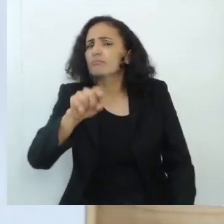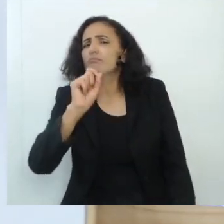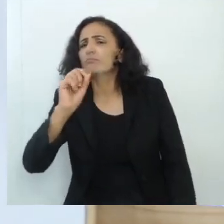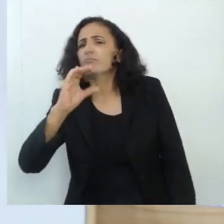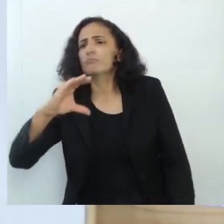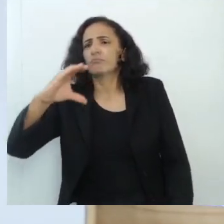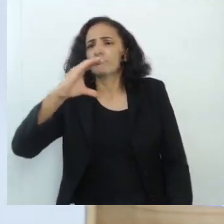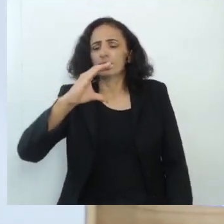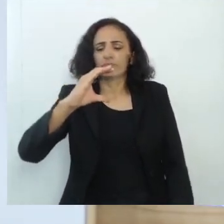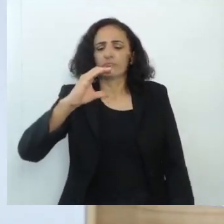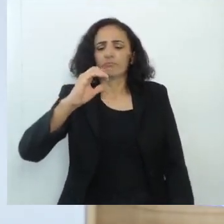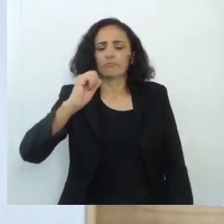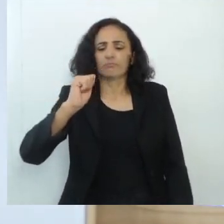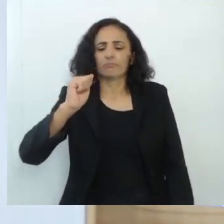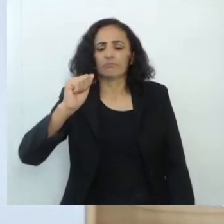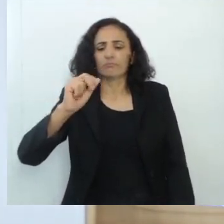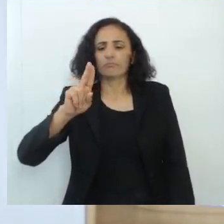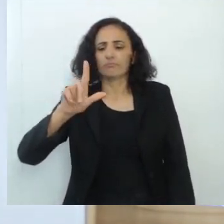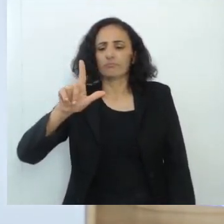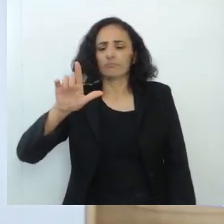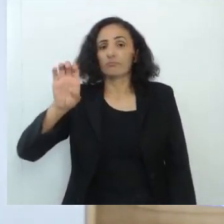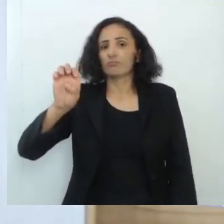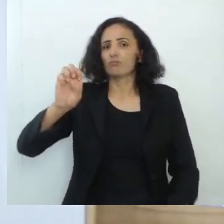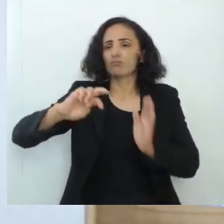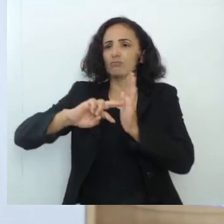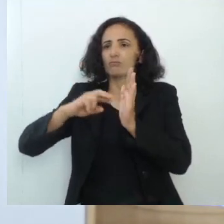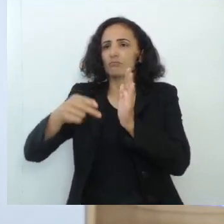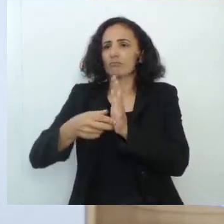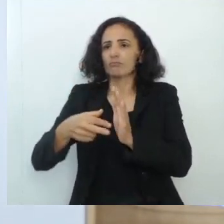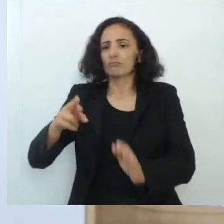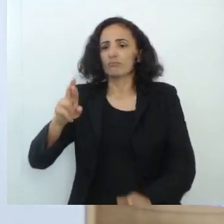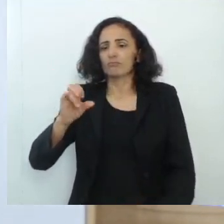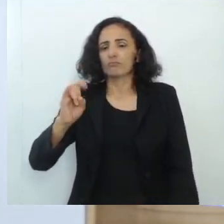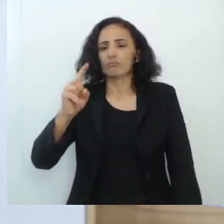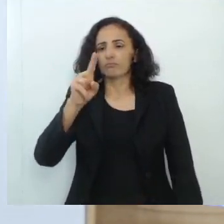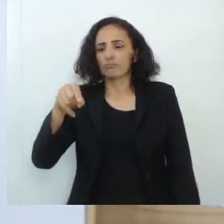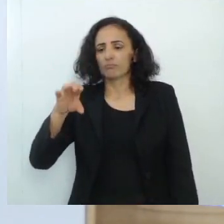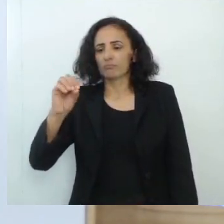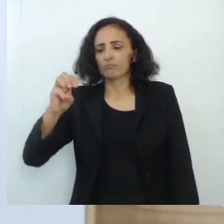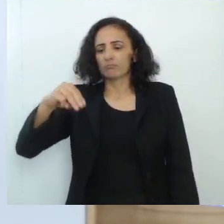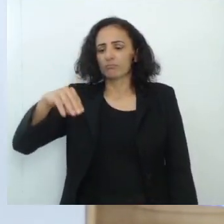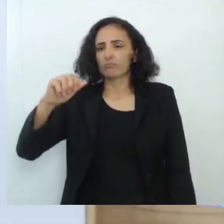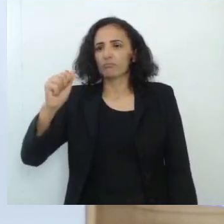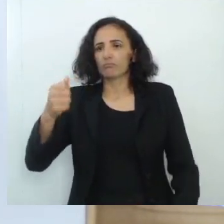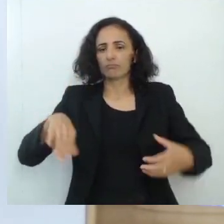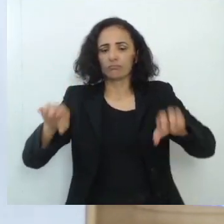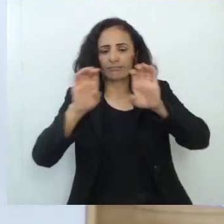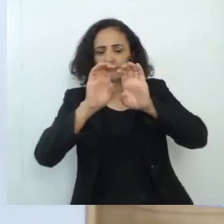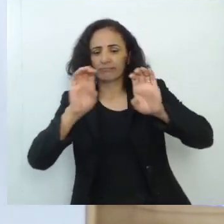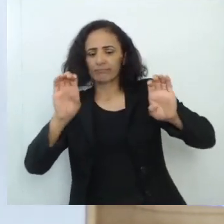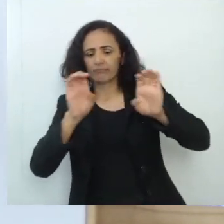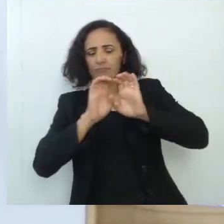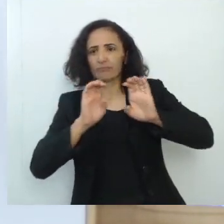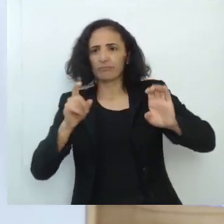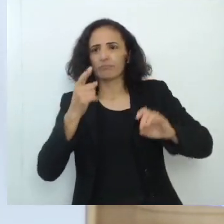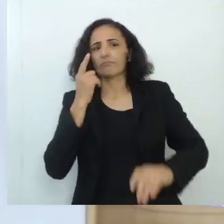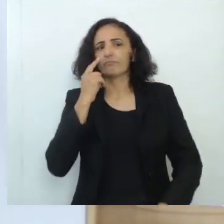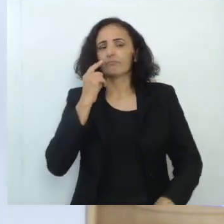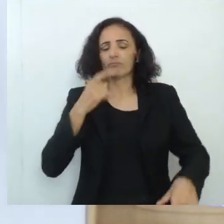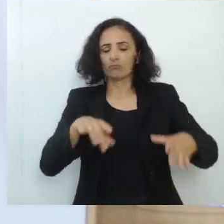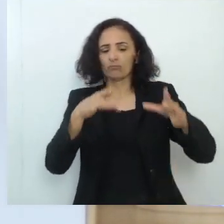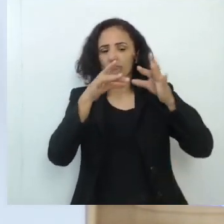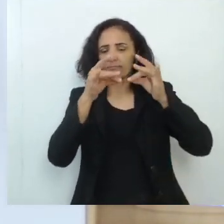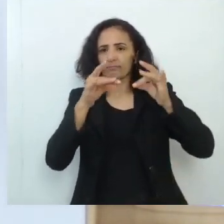das pteridófitas, vocês vão dizer que é o rizoma. Abaixo do rizoma, você vai ter essas estruturazinhas aqui.